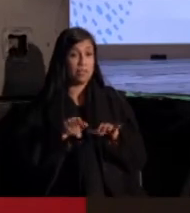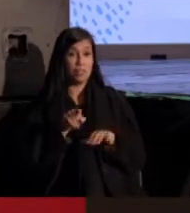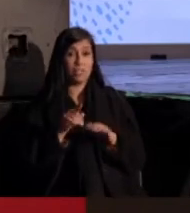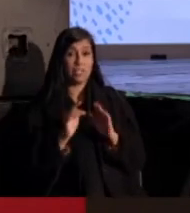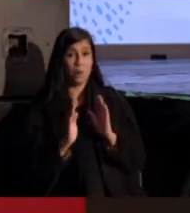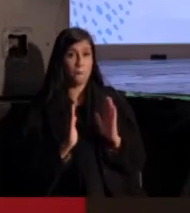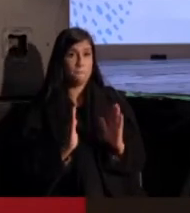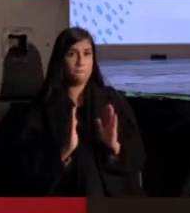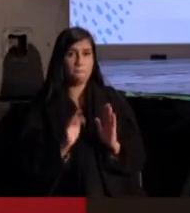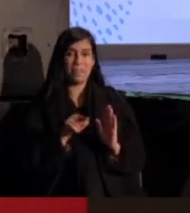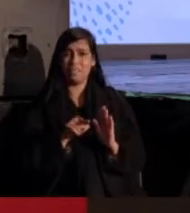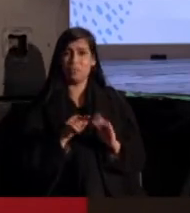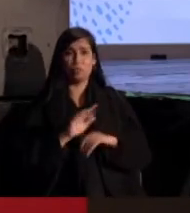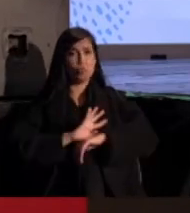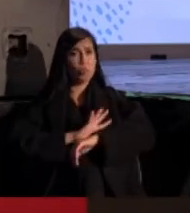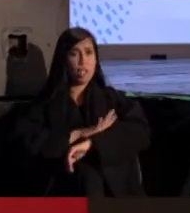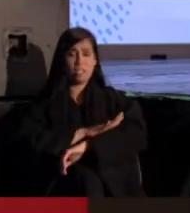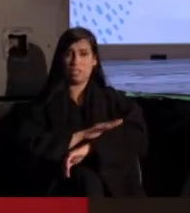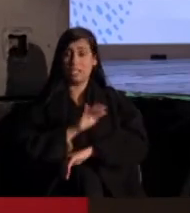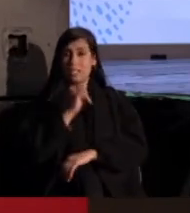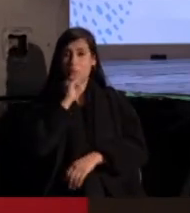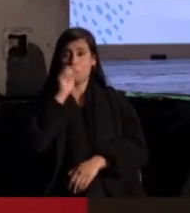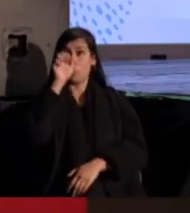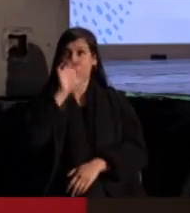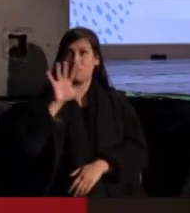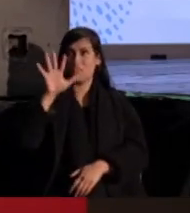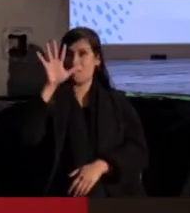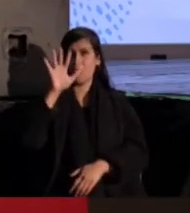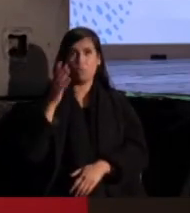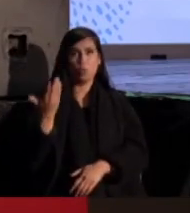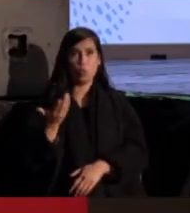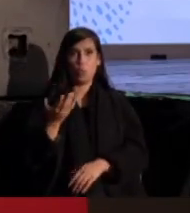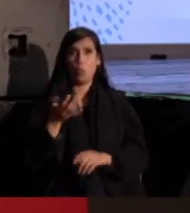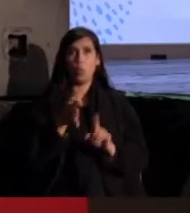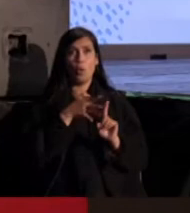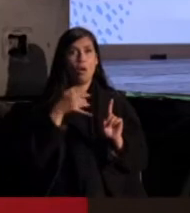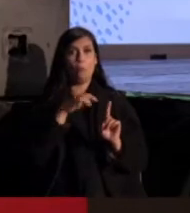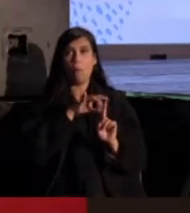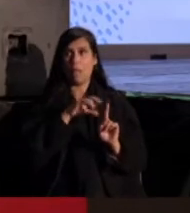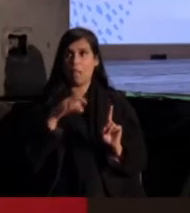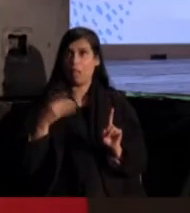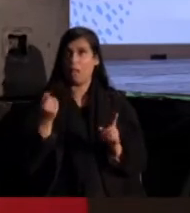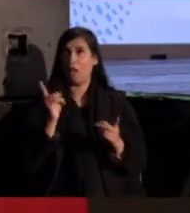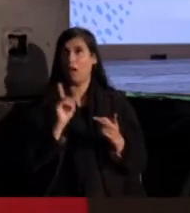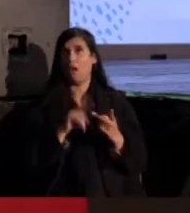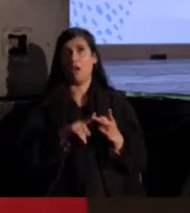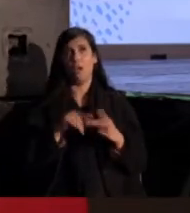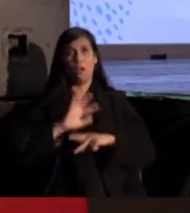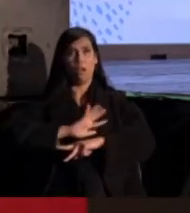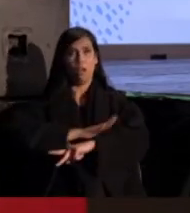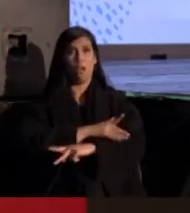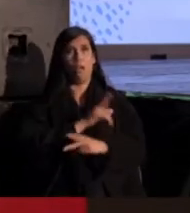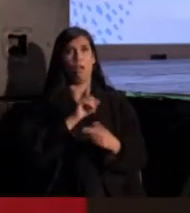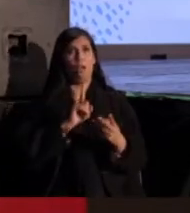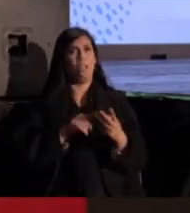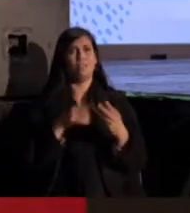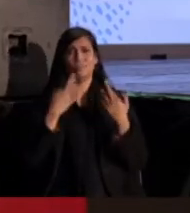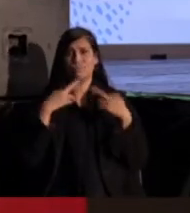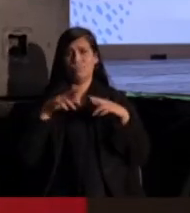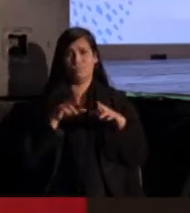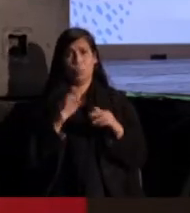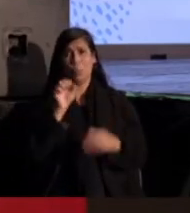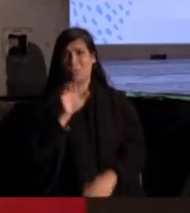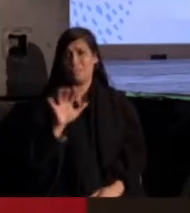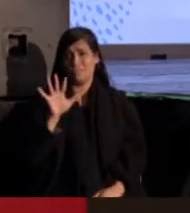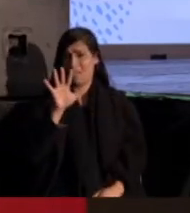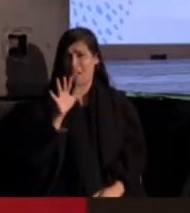Estado racista, que é um Estado homofóbico, que é um Estado misógino, que é um Estado sexista,